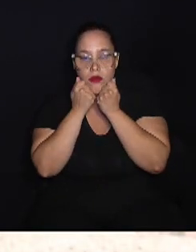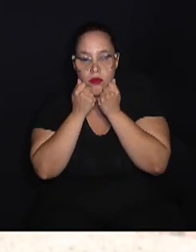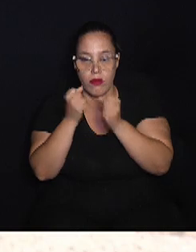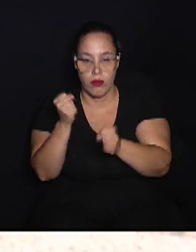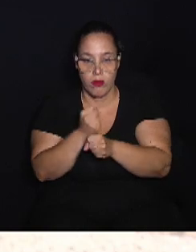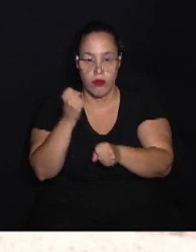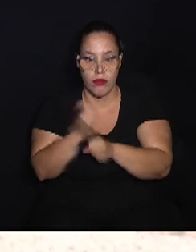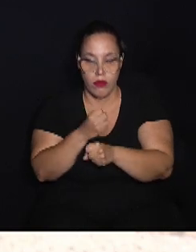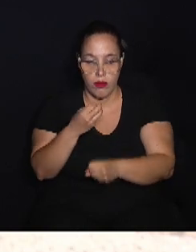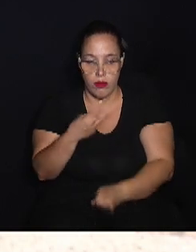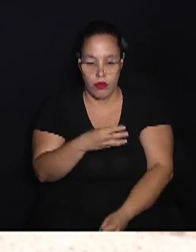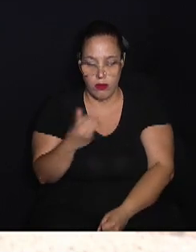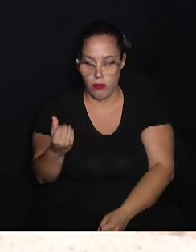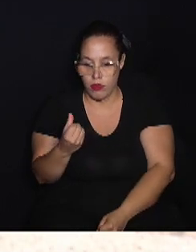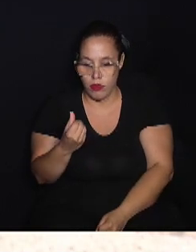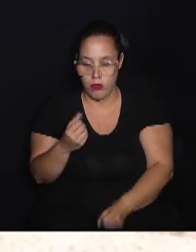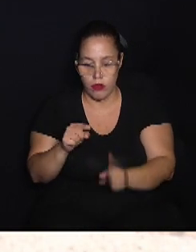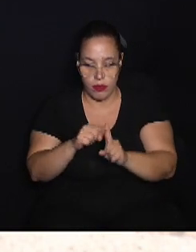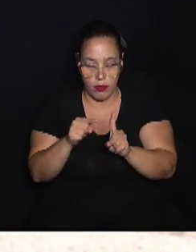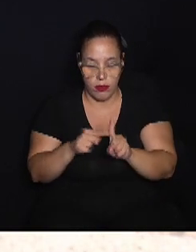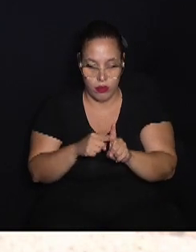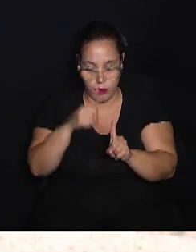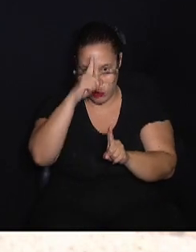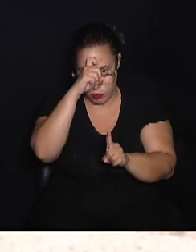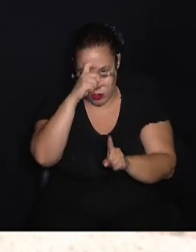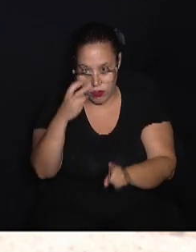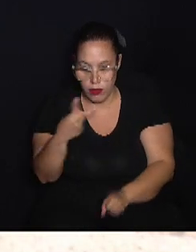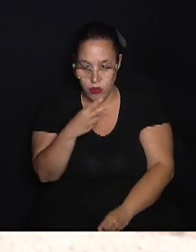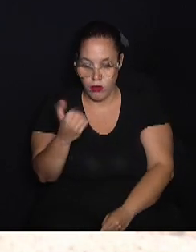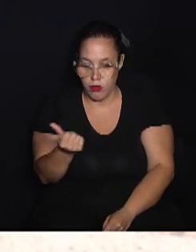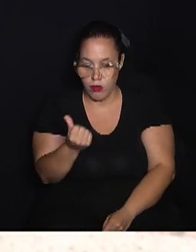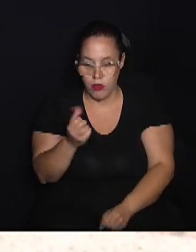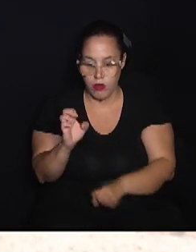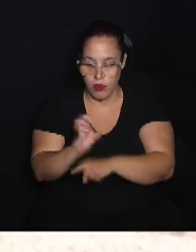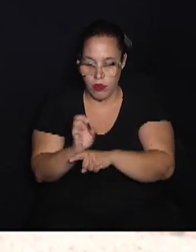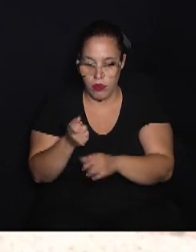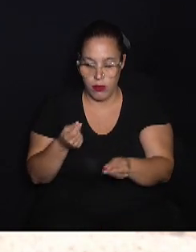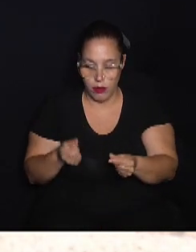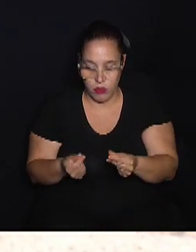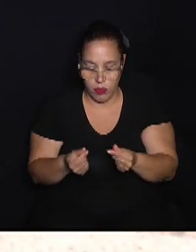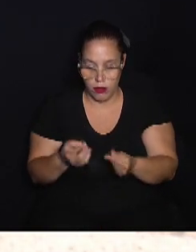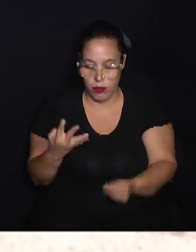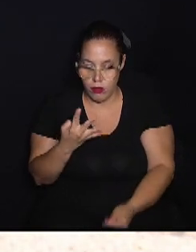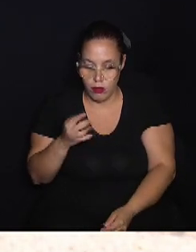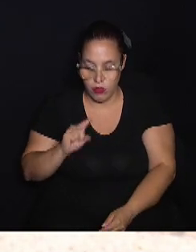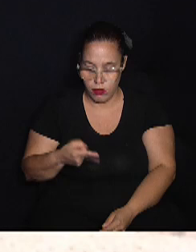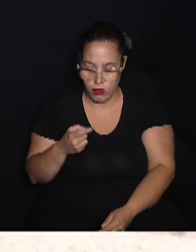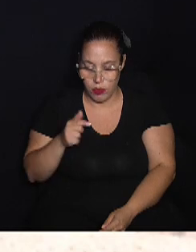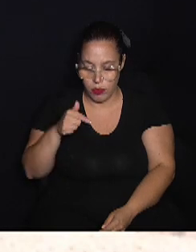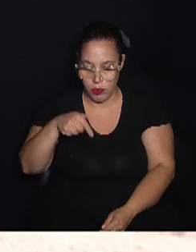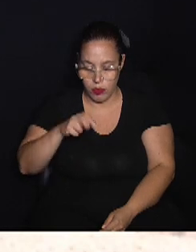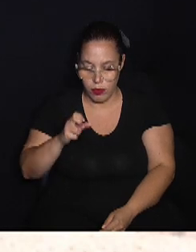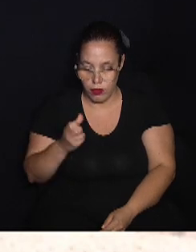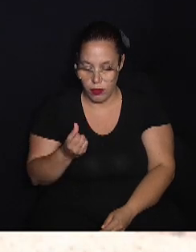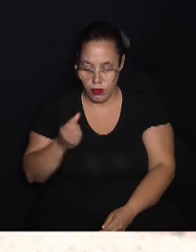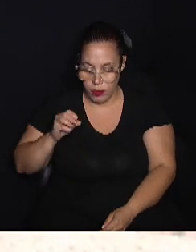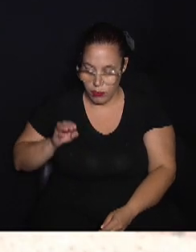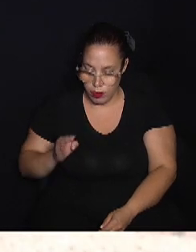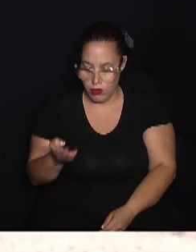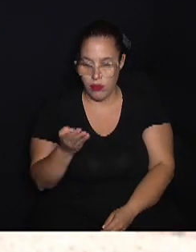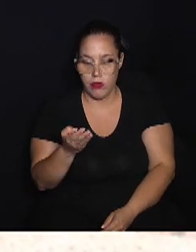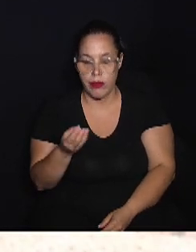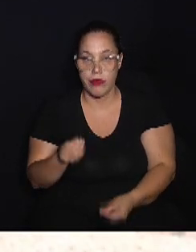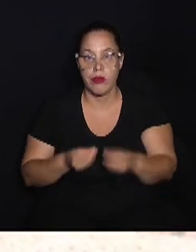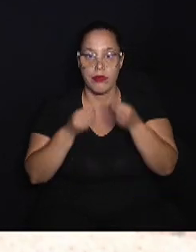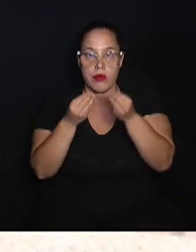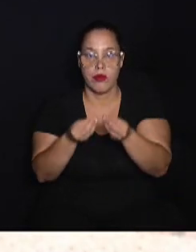36 maternidades em 21 estados brasileiros um investimento de 4,76 bilhões que faz